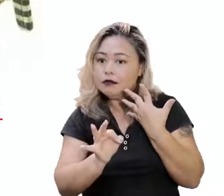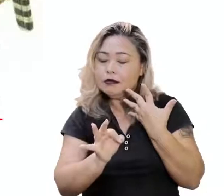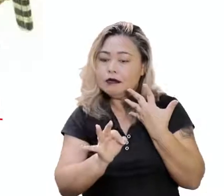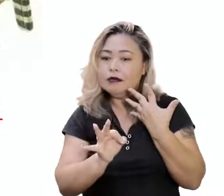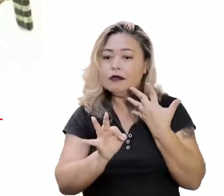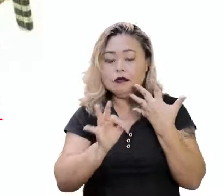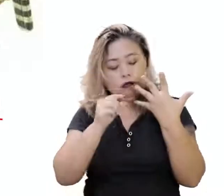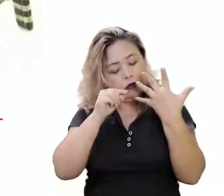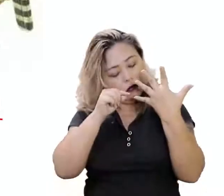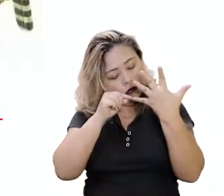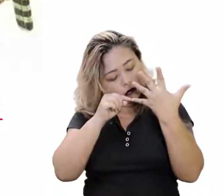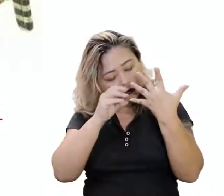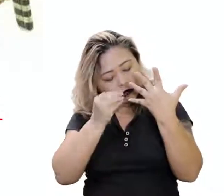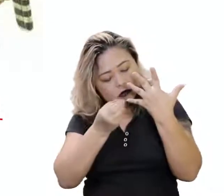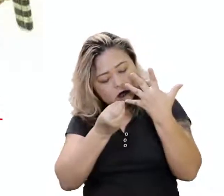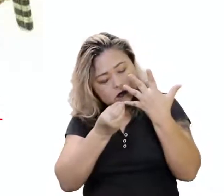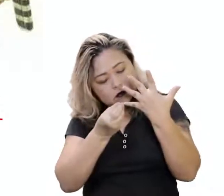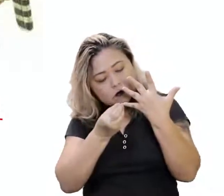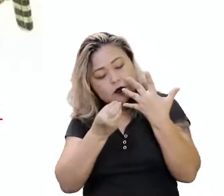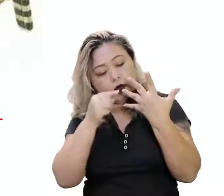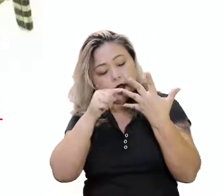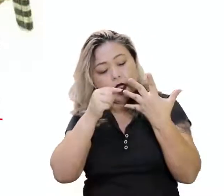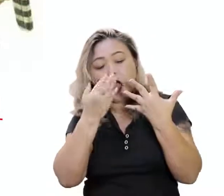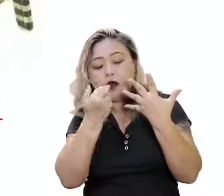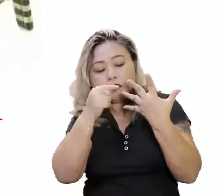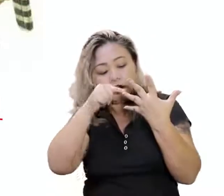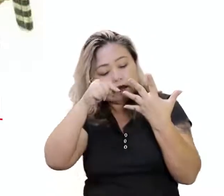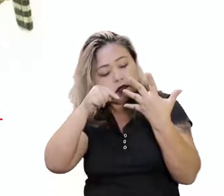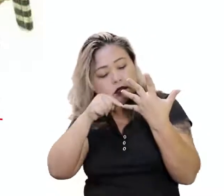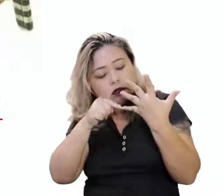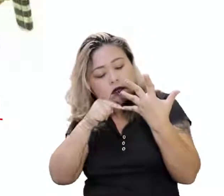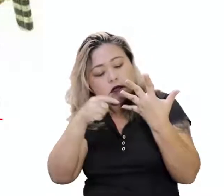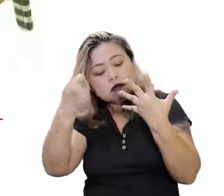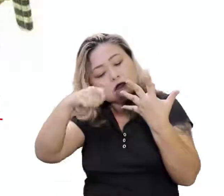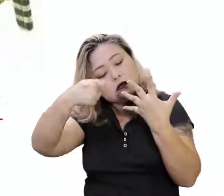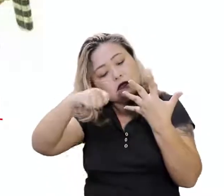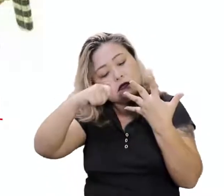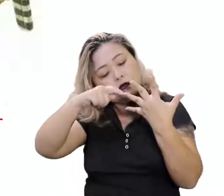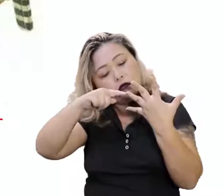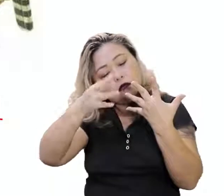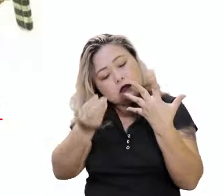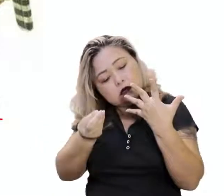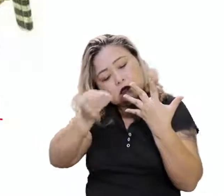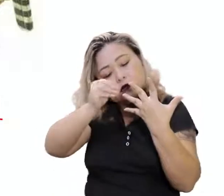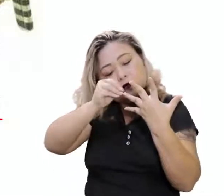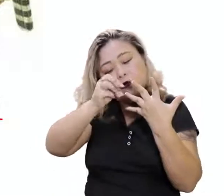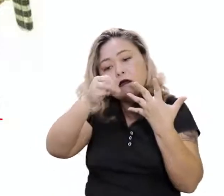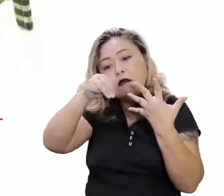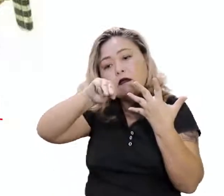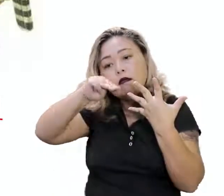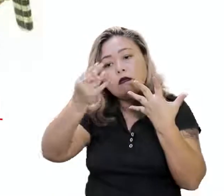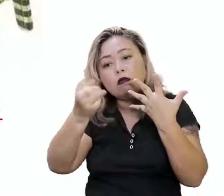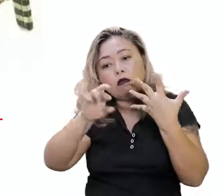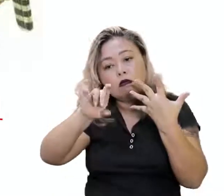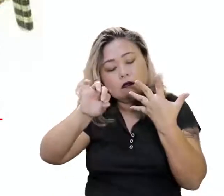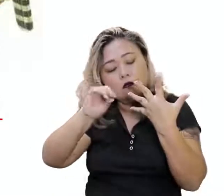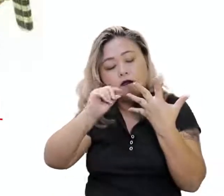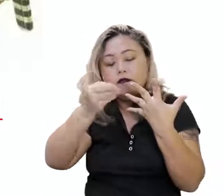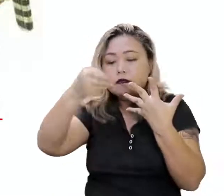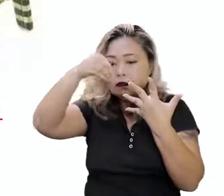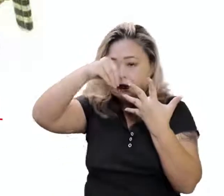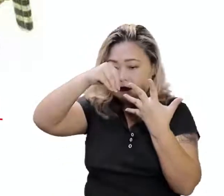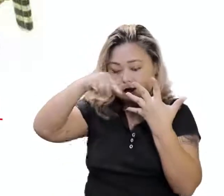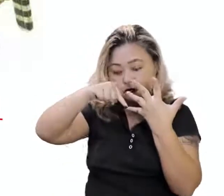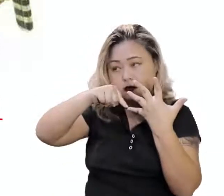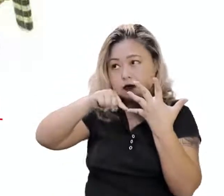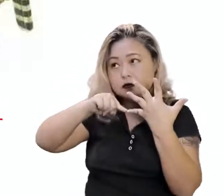Um organismo vai se alimentar de outro porque ele precisa compor a sua matéria, tem elementos presentes